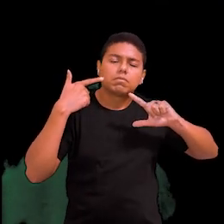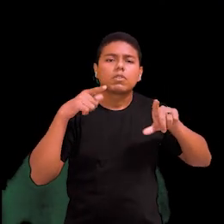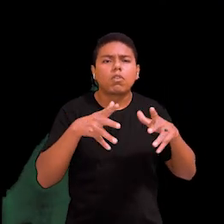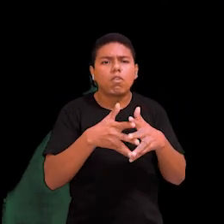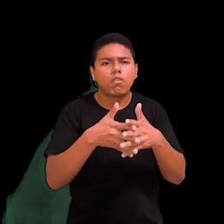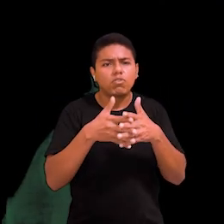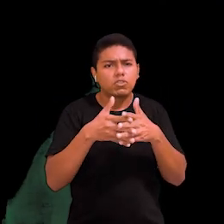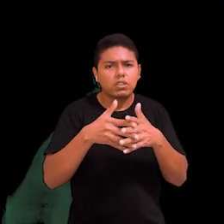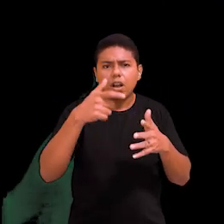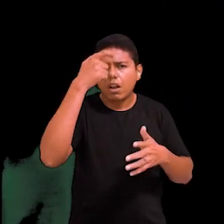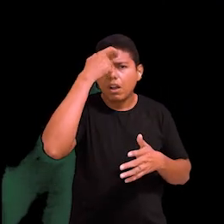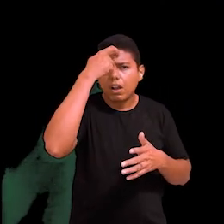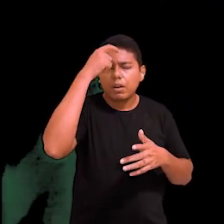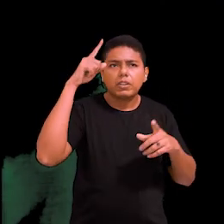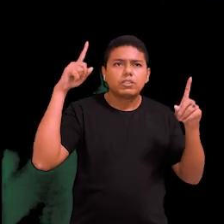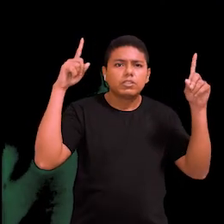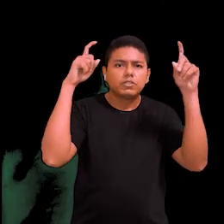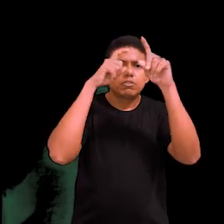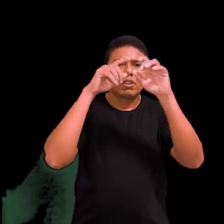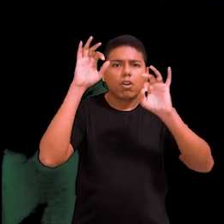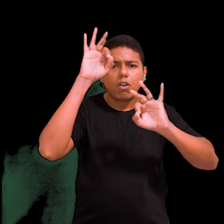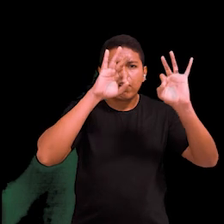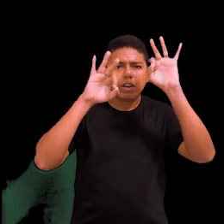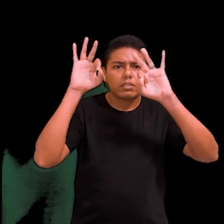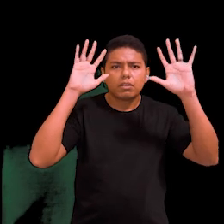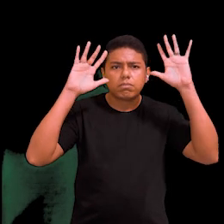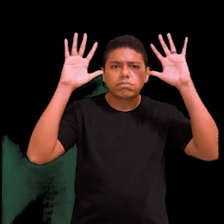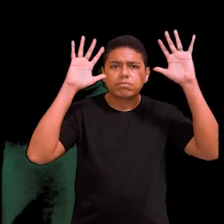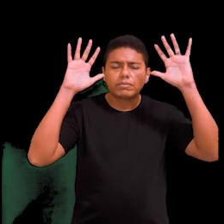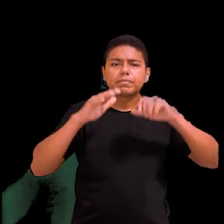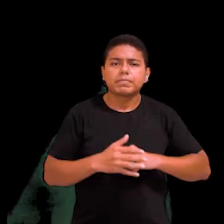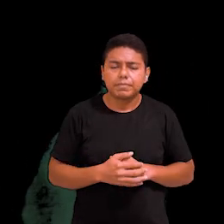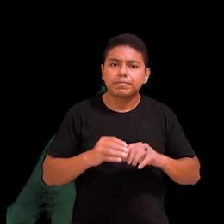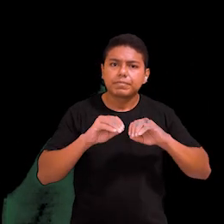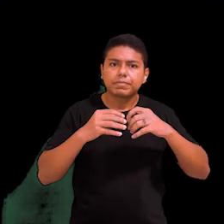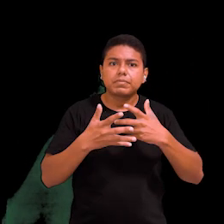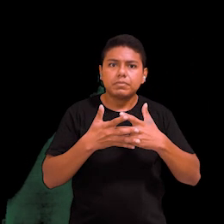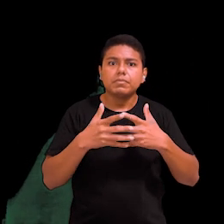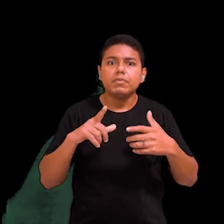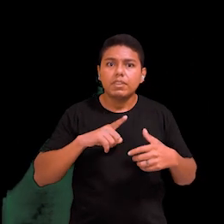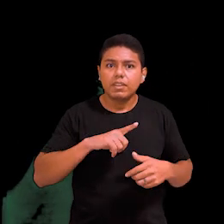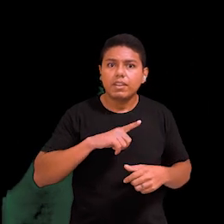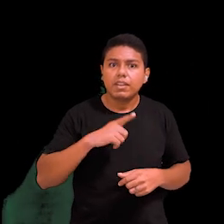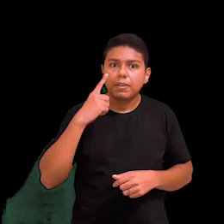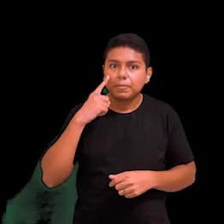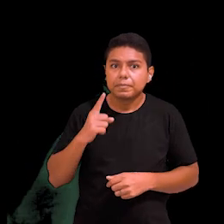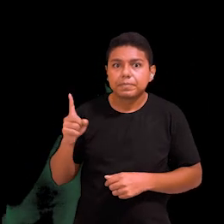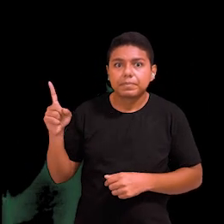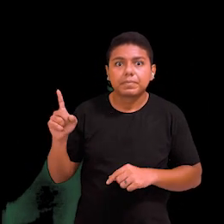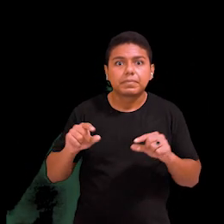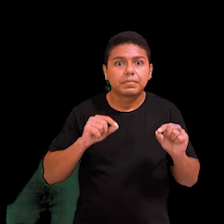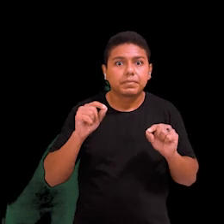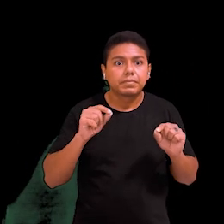humor, confusão mental e dificuldade para organizar pensamentos. E aí, neste slide,